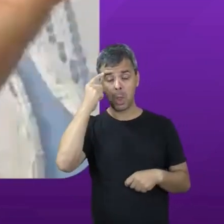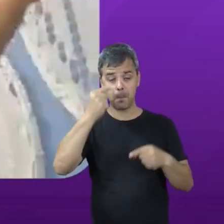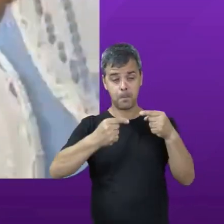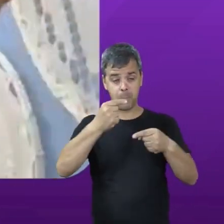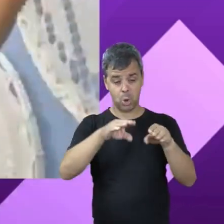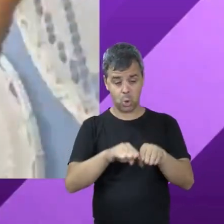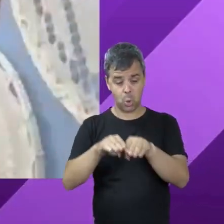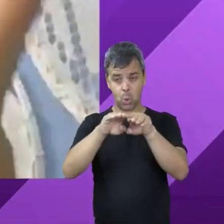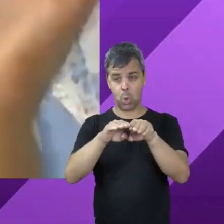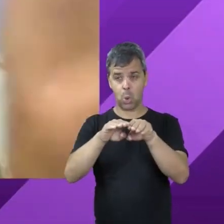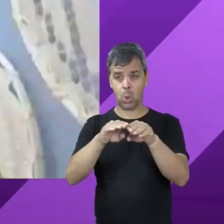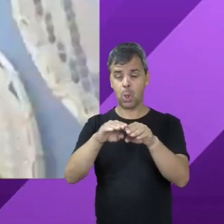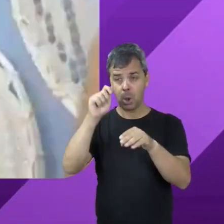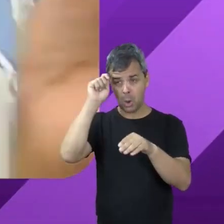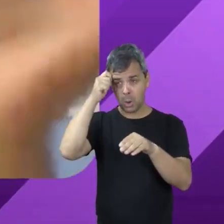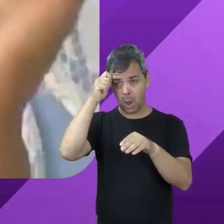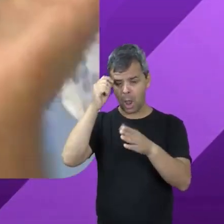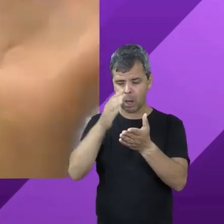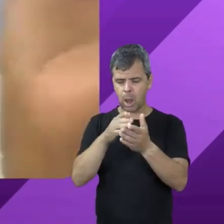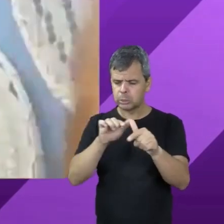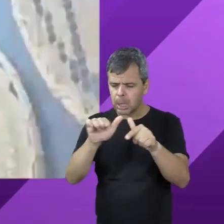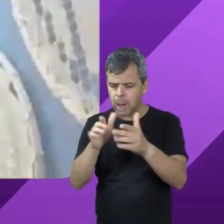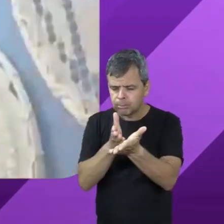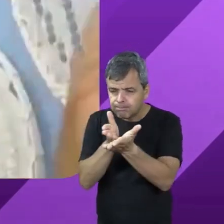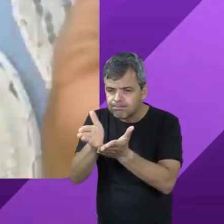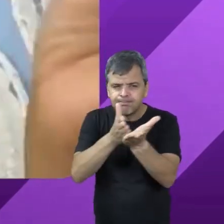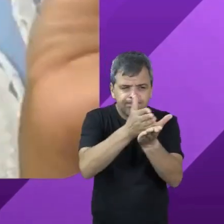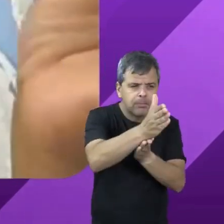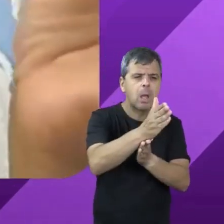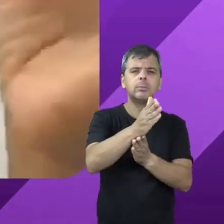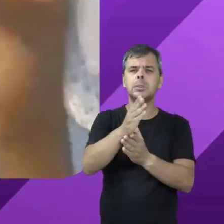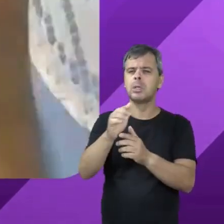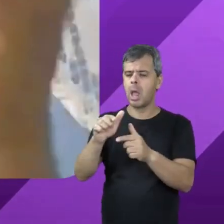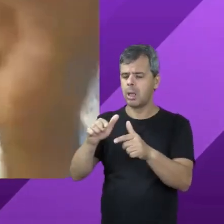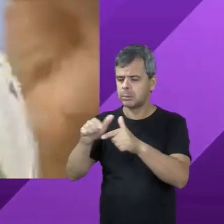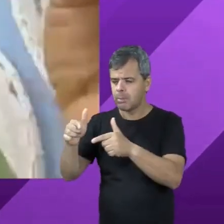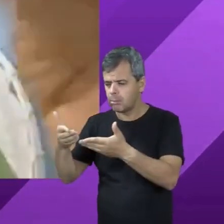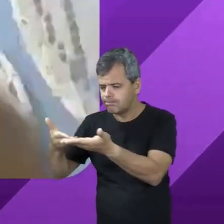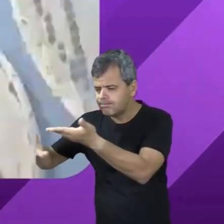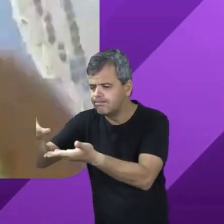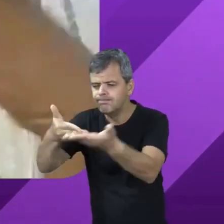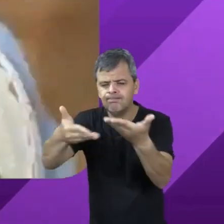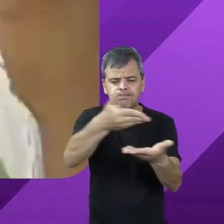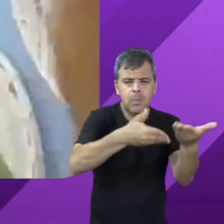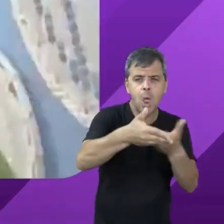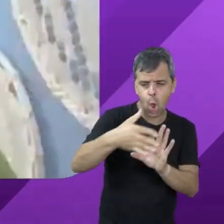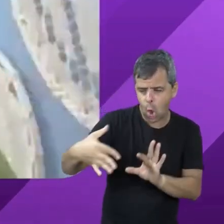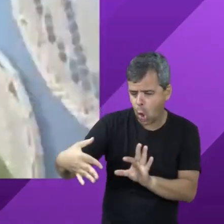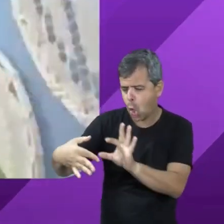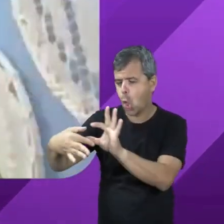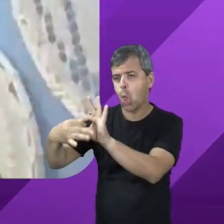política de igualdade racial as ações transversais, as ações intersetoriais, né? É preciso saber o nível